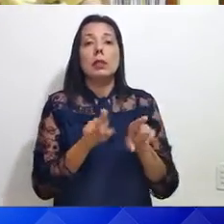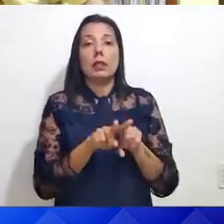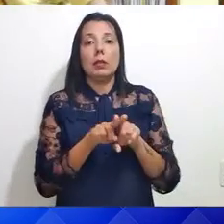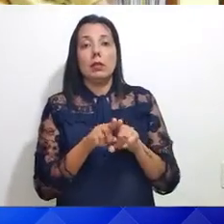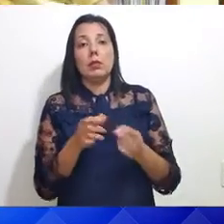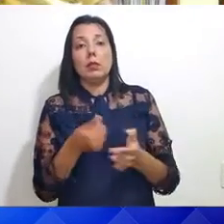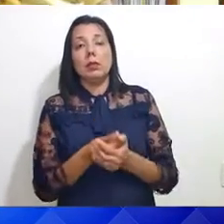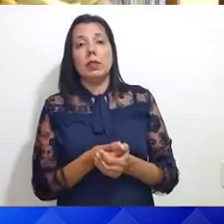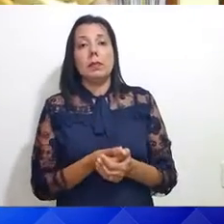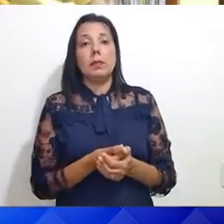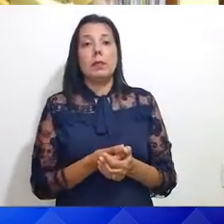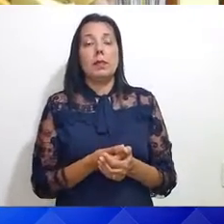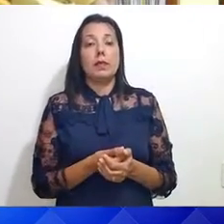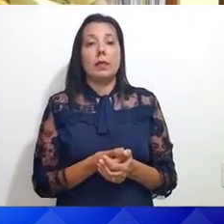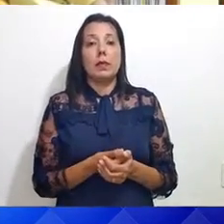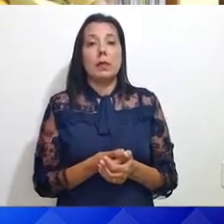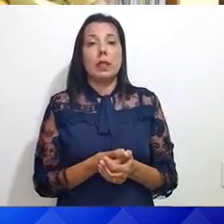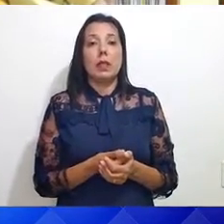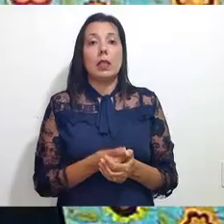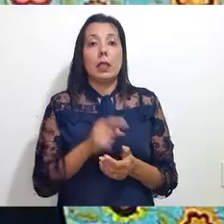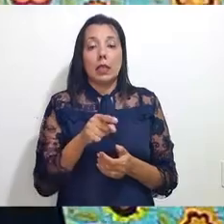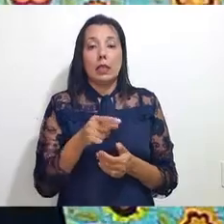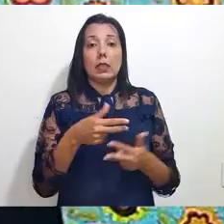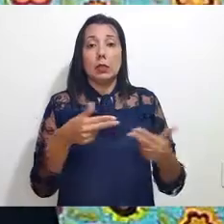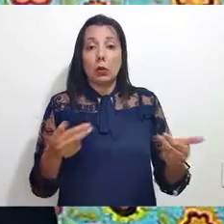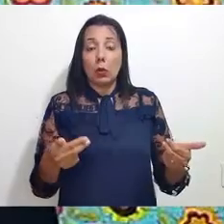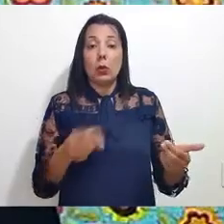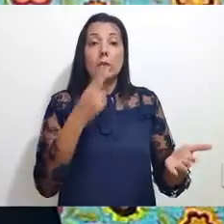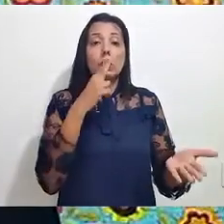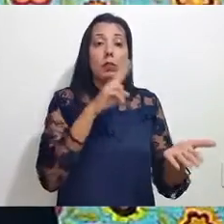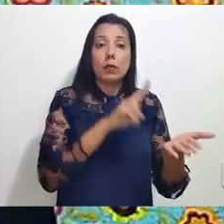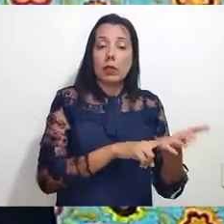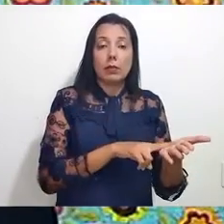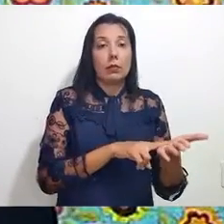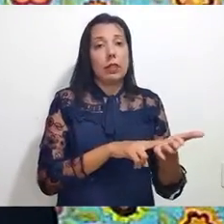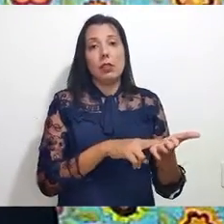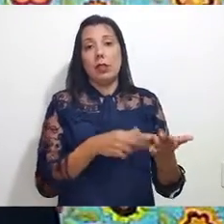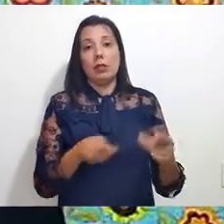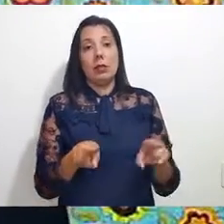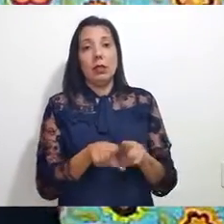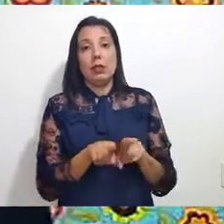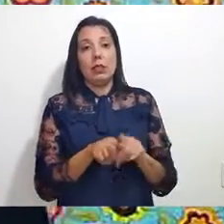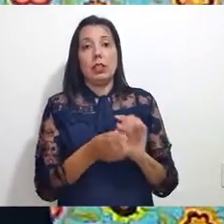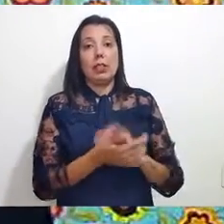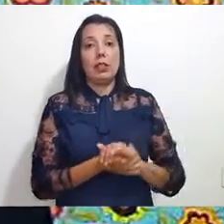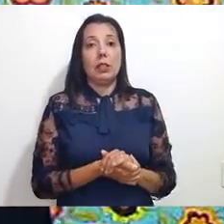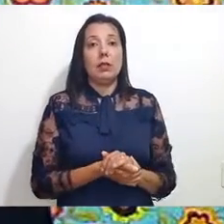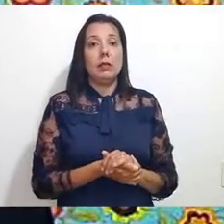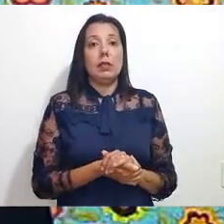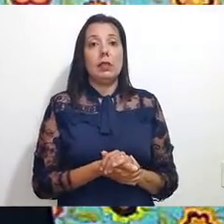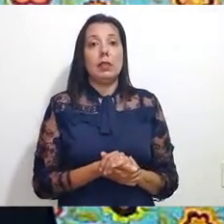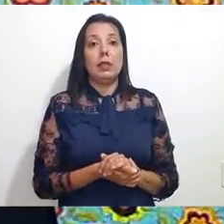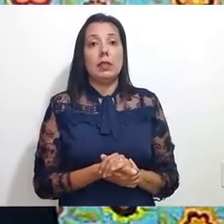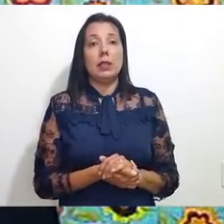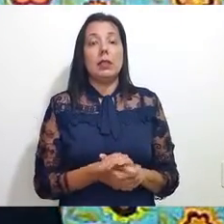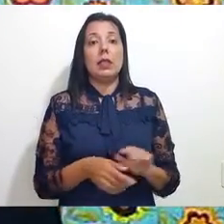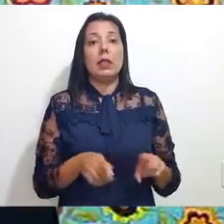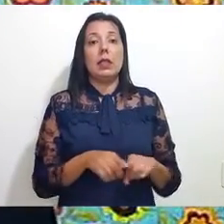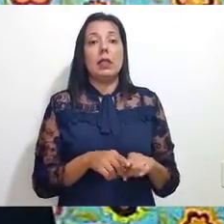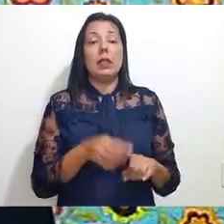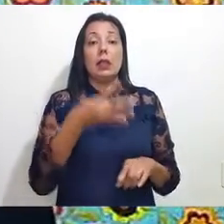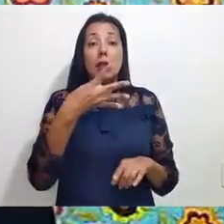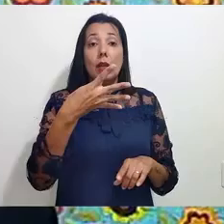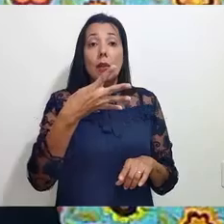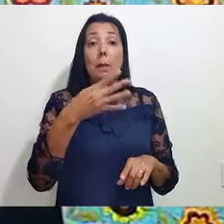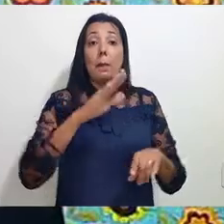surgem essas notificações, né, e a escola percebe, o professor percebe? Porque 40, mais